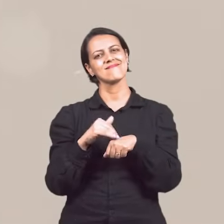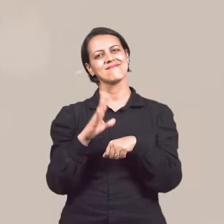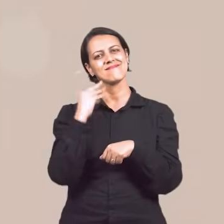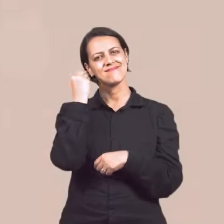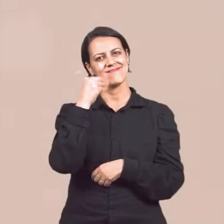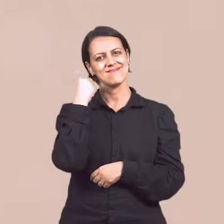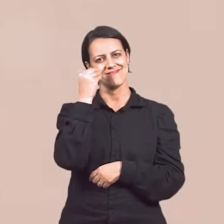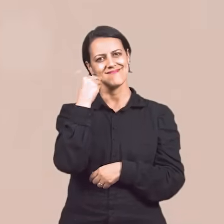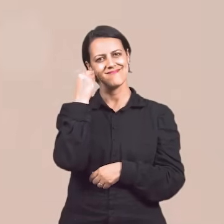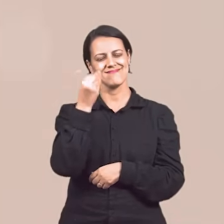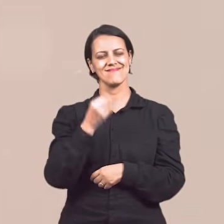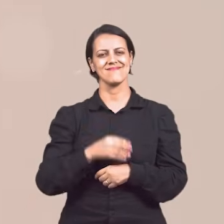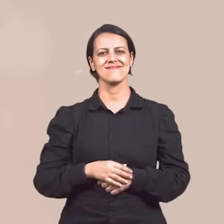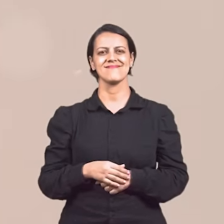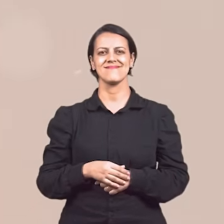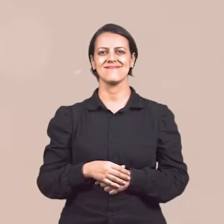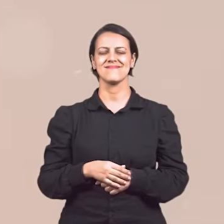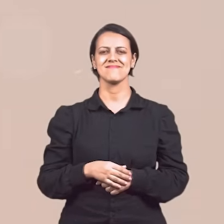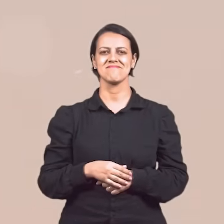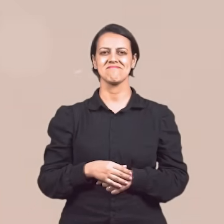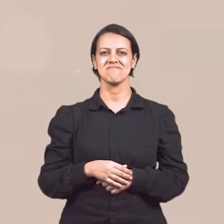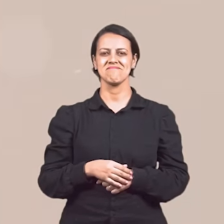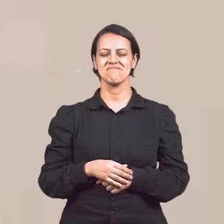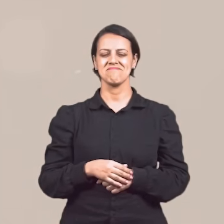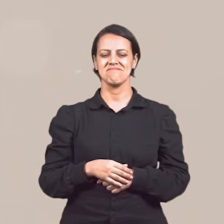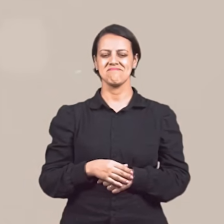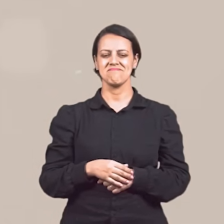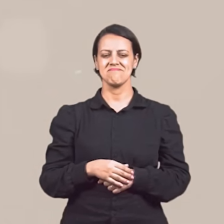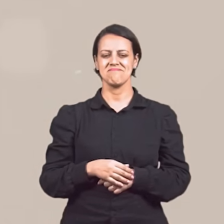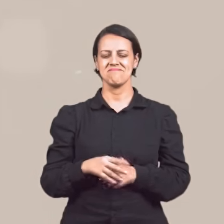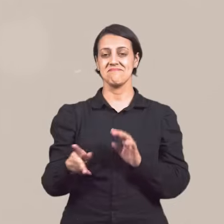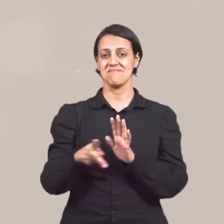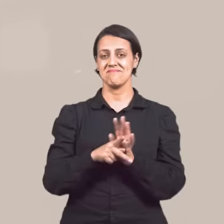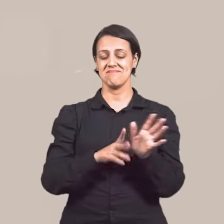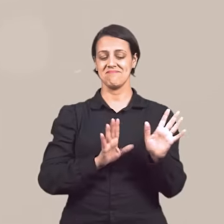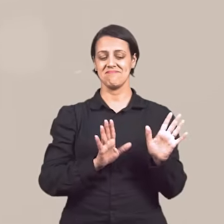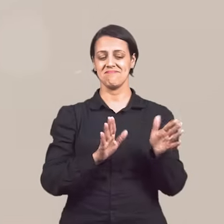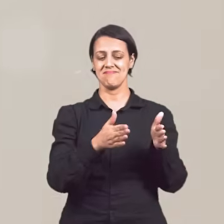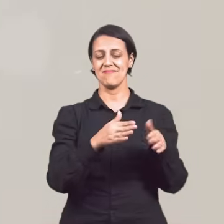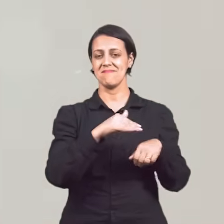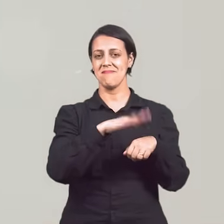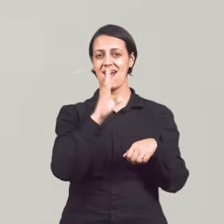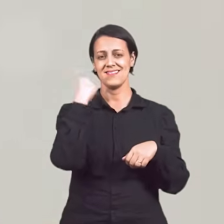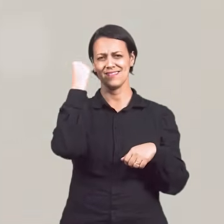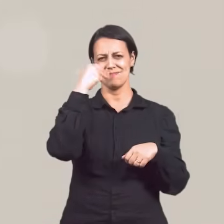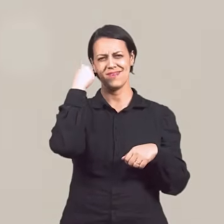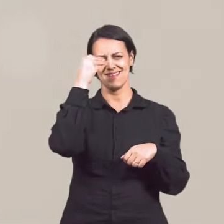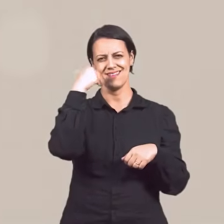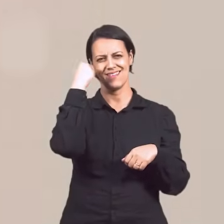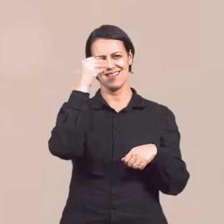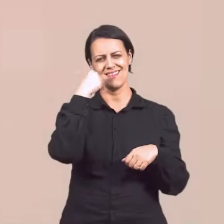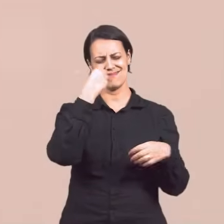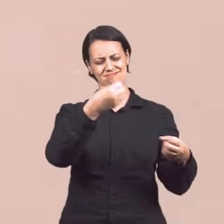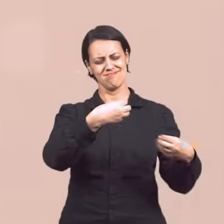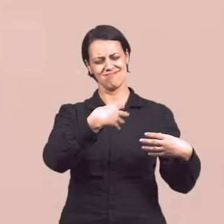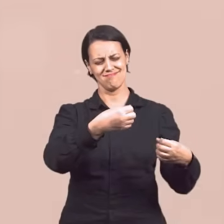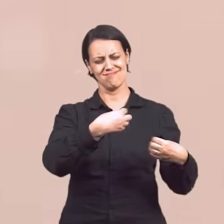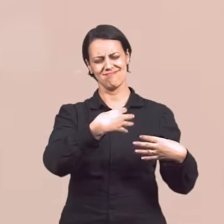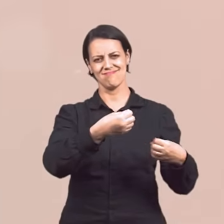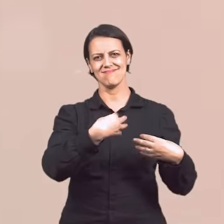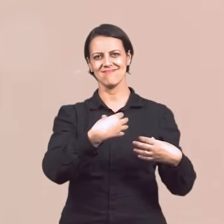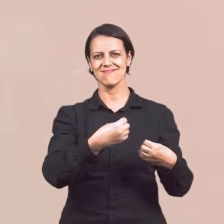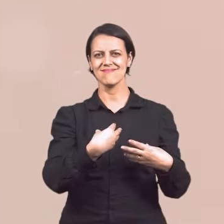mensagem para esse programa tão maravilhoso que é o Mais Sábios, programa do